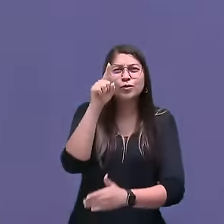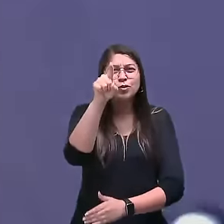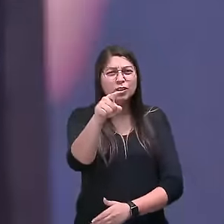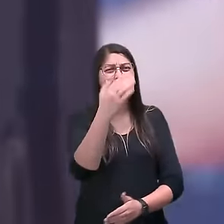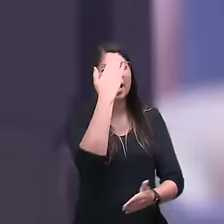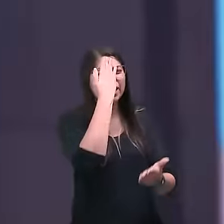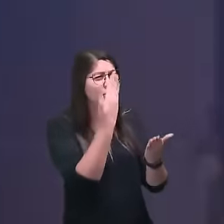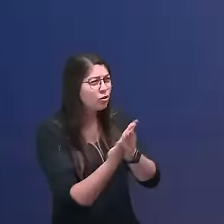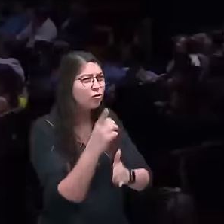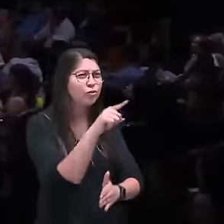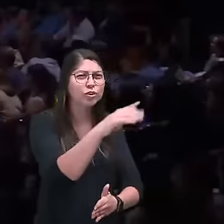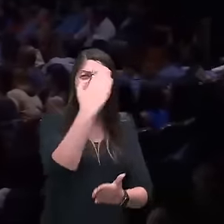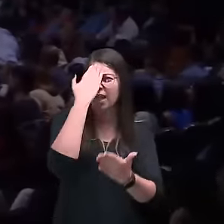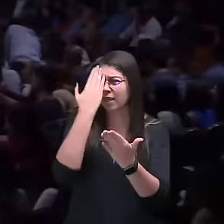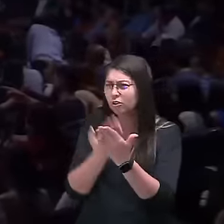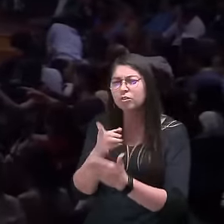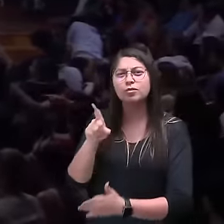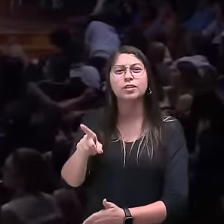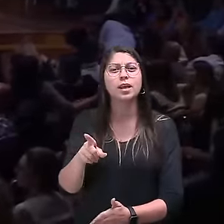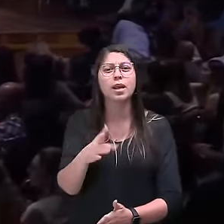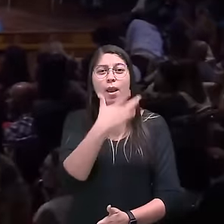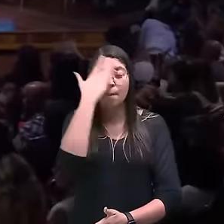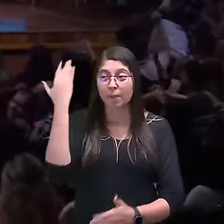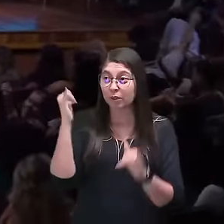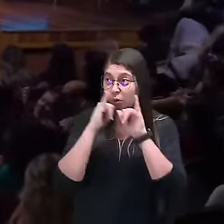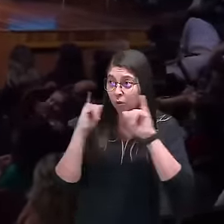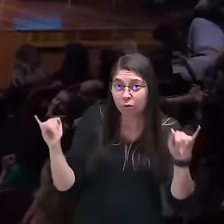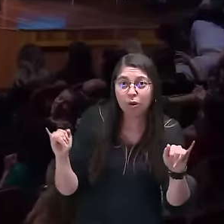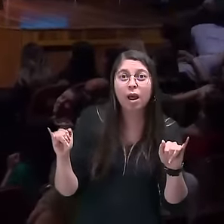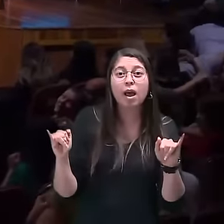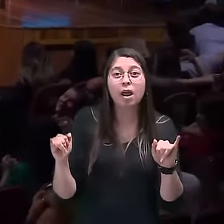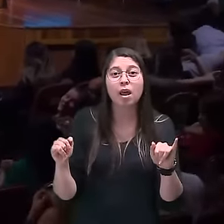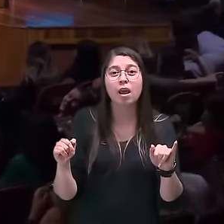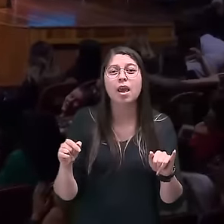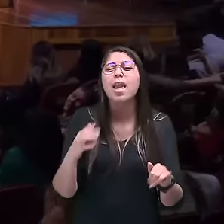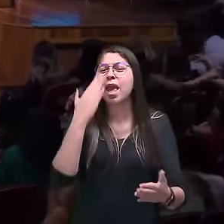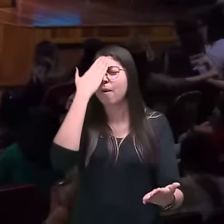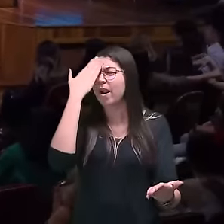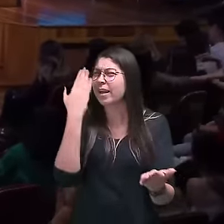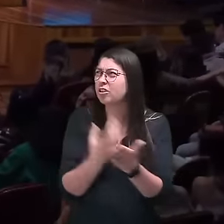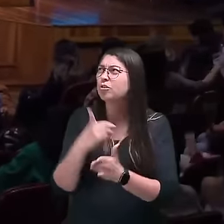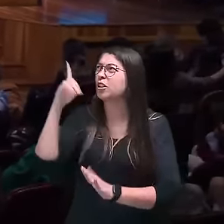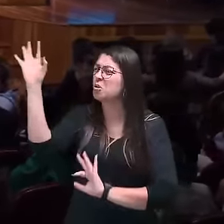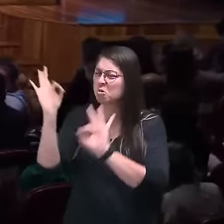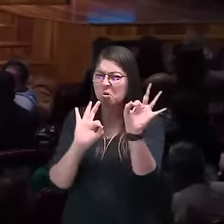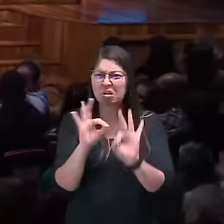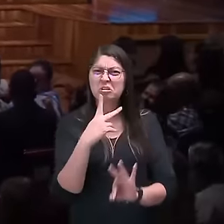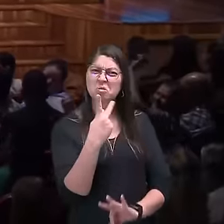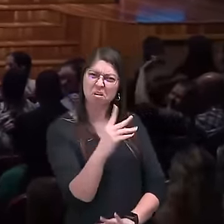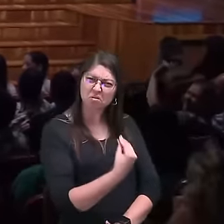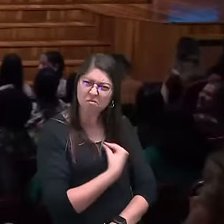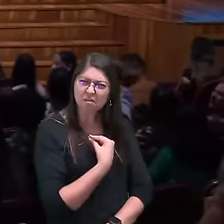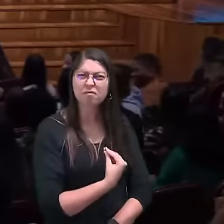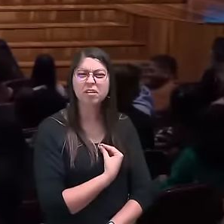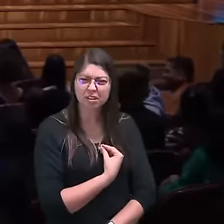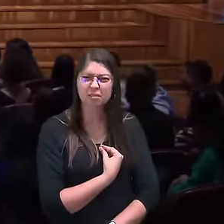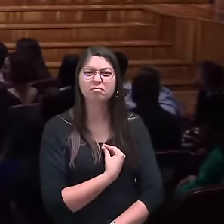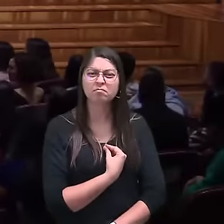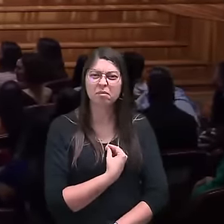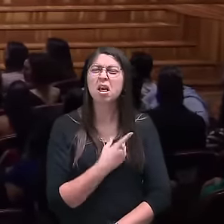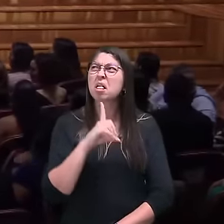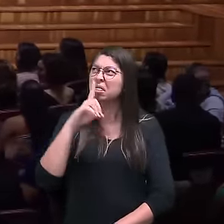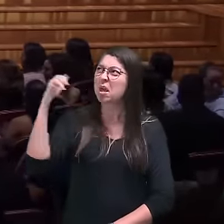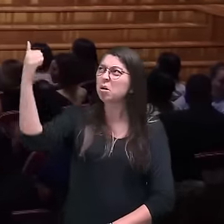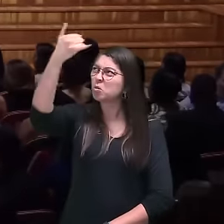em você. Ah, por, fala com fé, com força: eu acredito no que Deus colocou na tua vida, eu acredito no que Deus colocou sobre você,